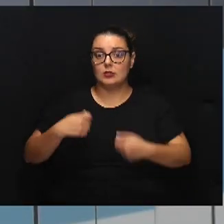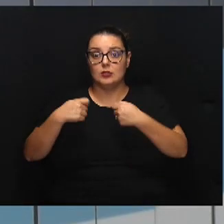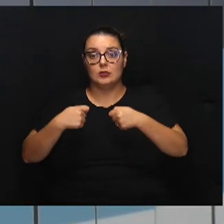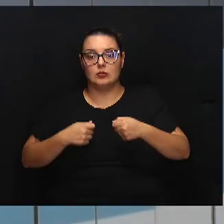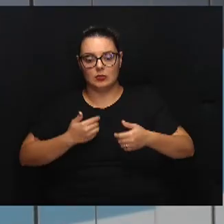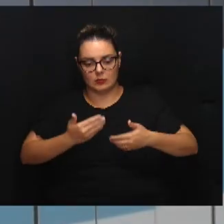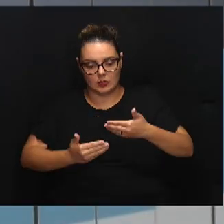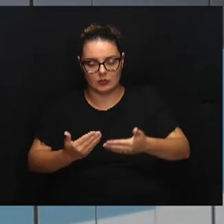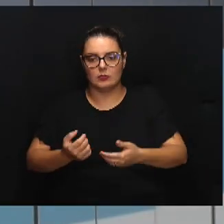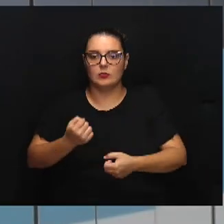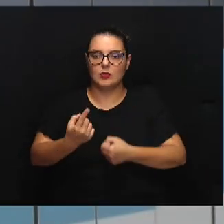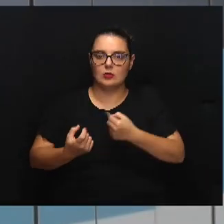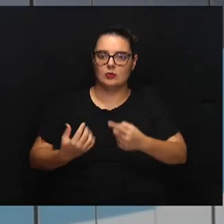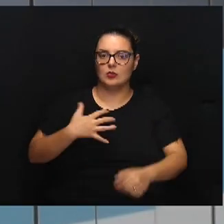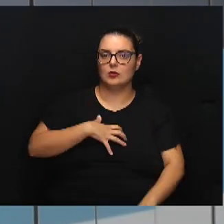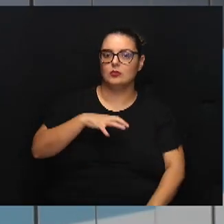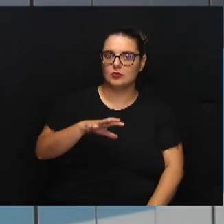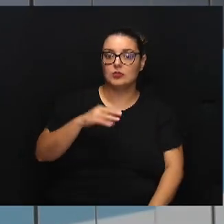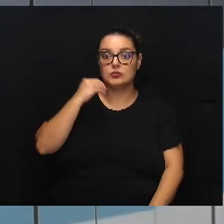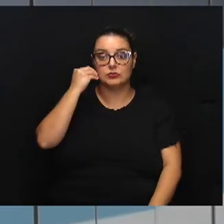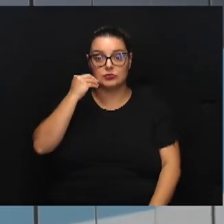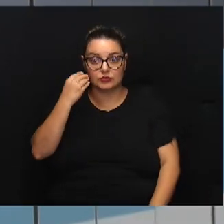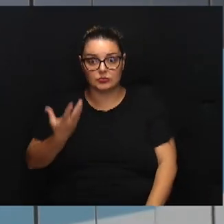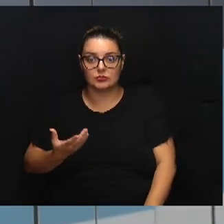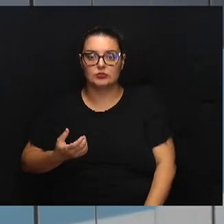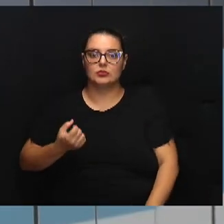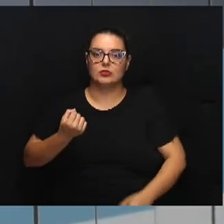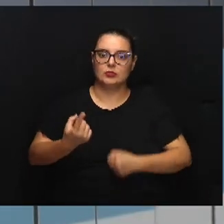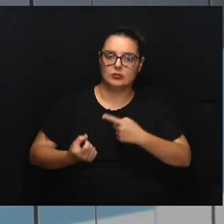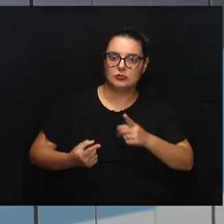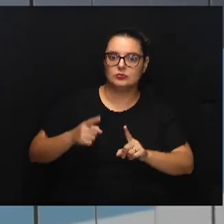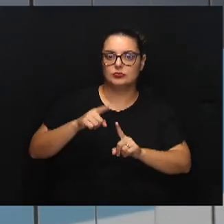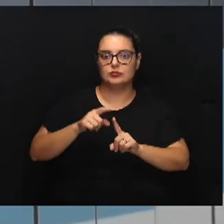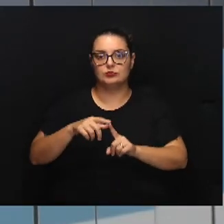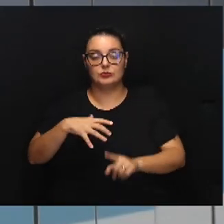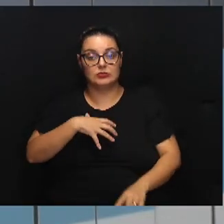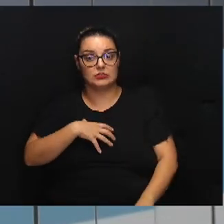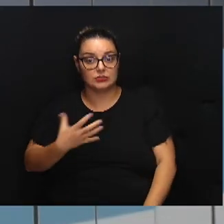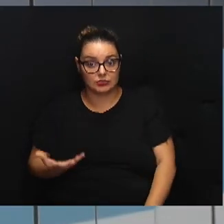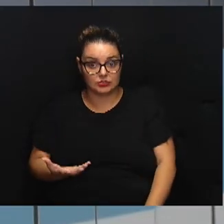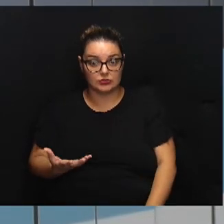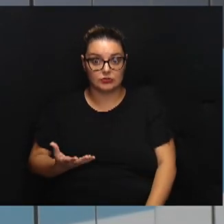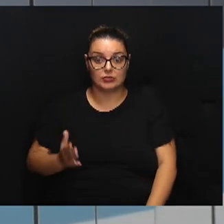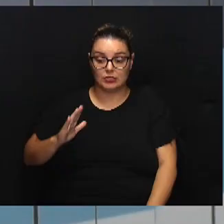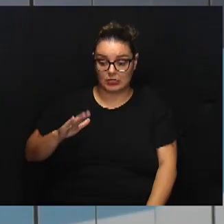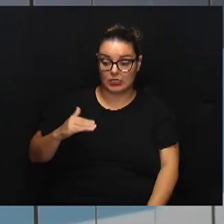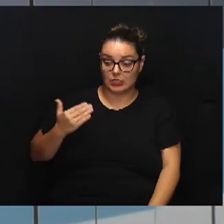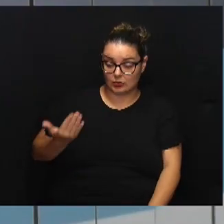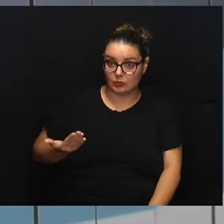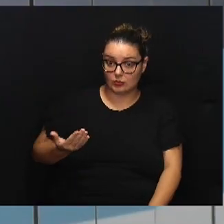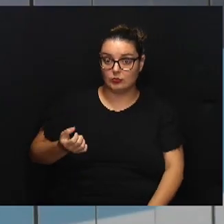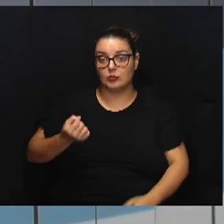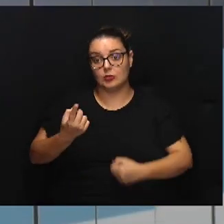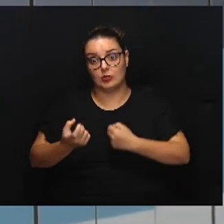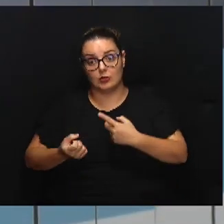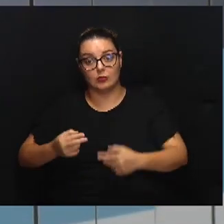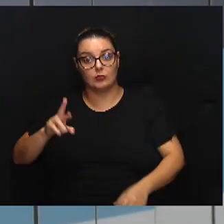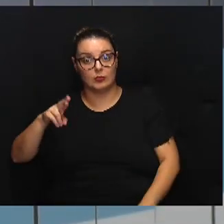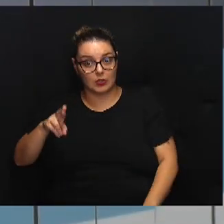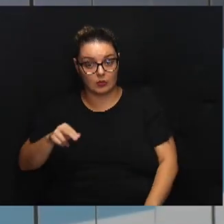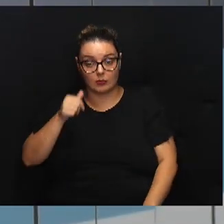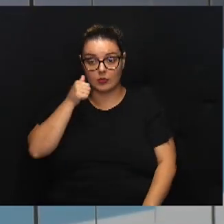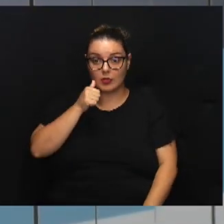uma determinada forma de experiência, ter um determinado tipo de sentimento. E quando, por alguma questão, as mulheres elas